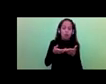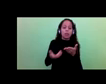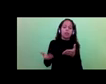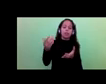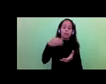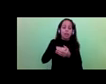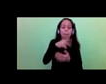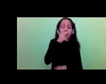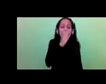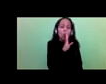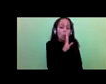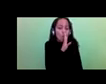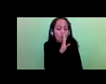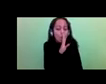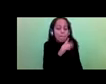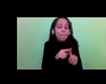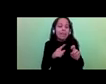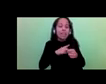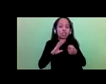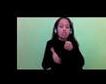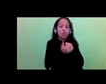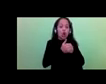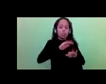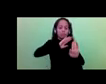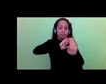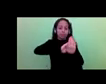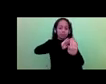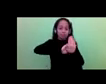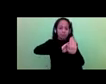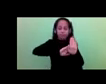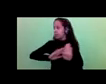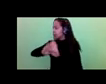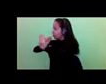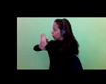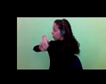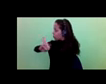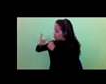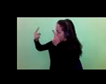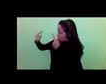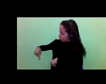aparentemente neutra que esconde uma profunda disputa ideológica.